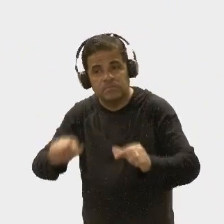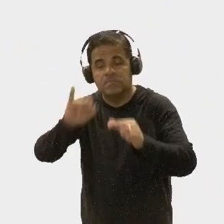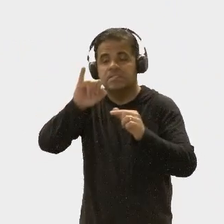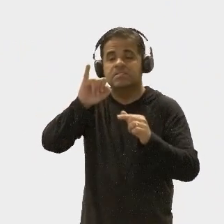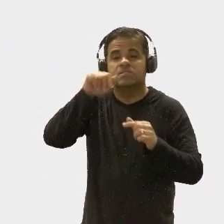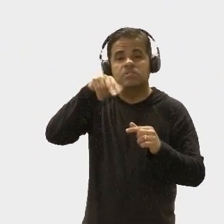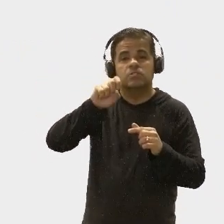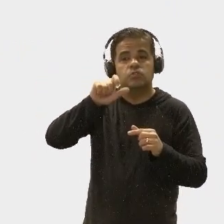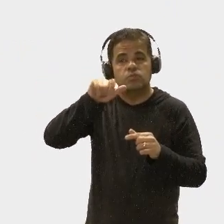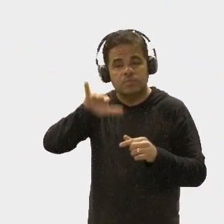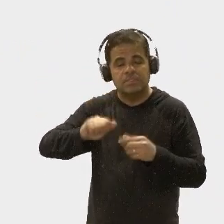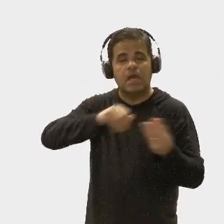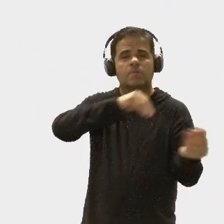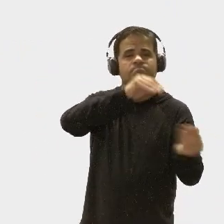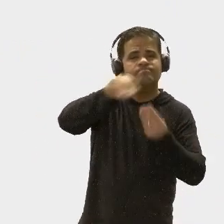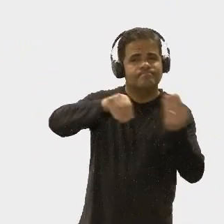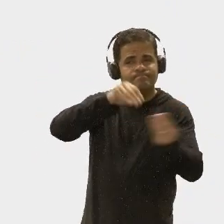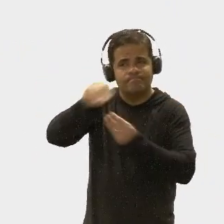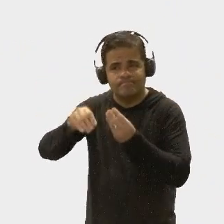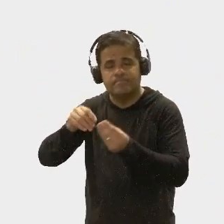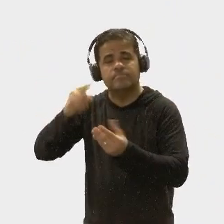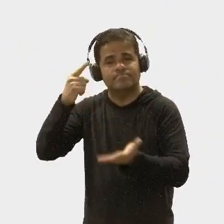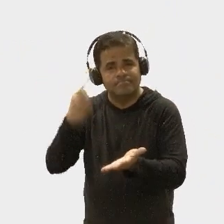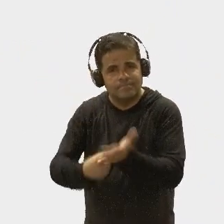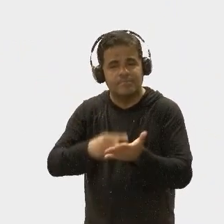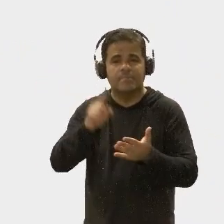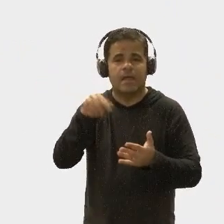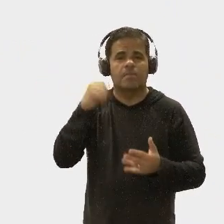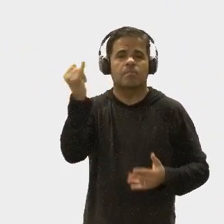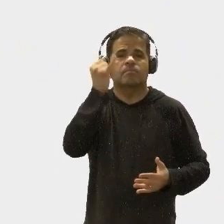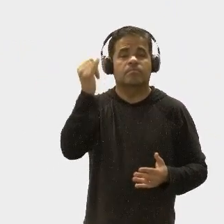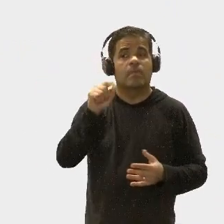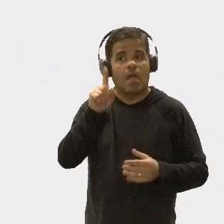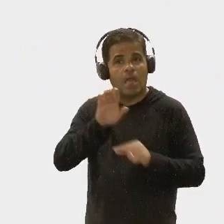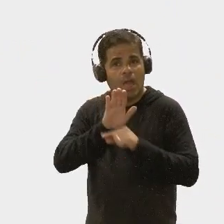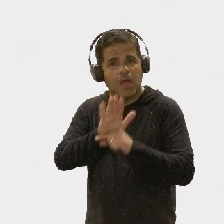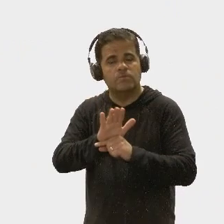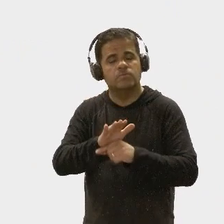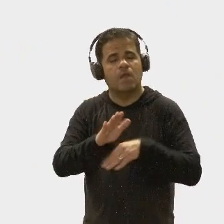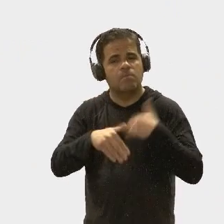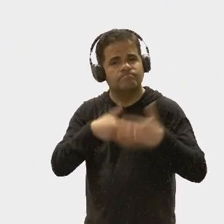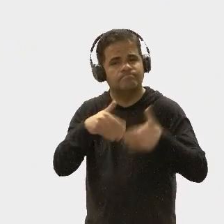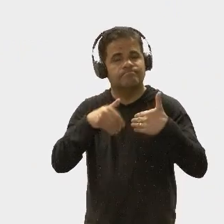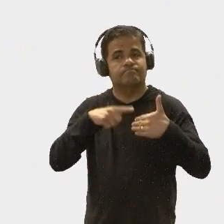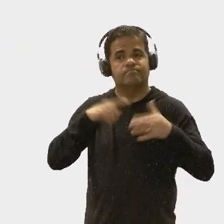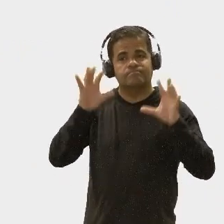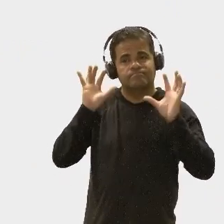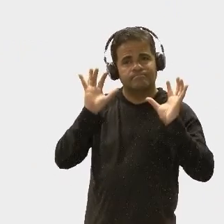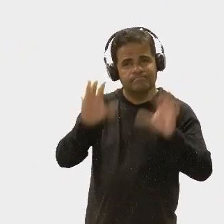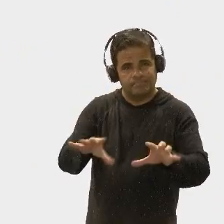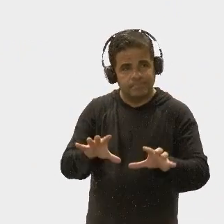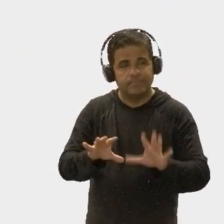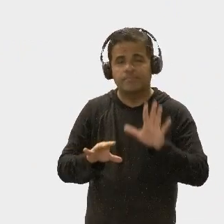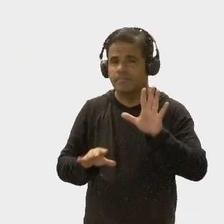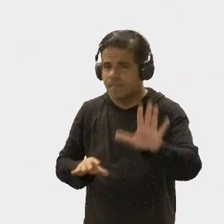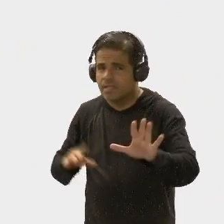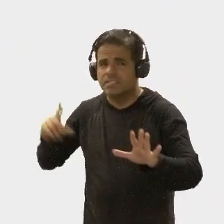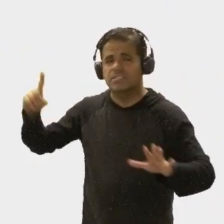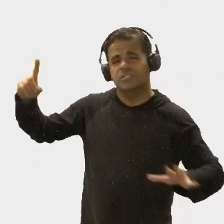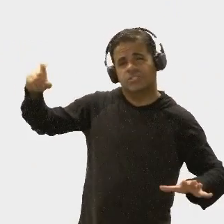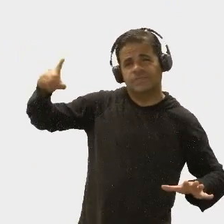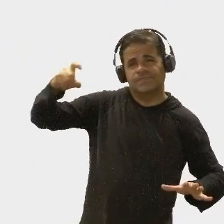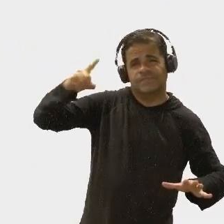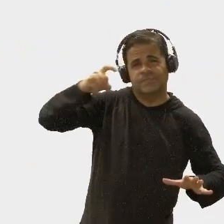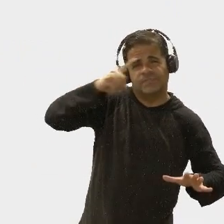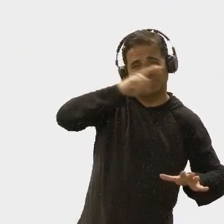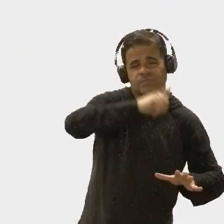insulino-resistência. A combinação delas é importante, porque dessa maneira a gente tem efeitos mistos. Só que é muito difícil